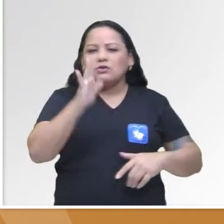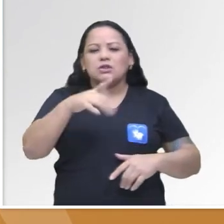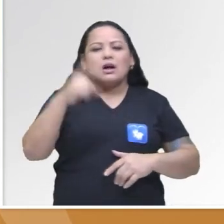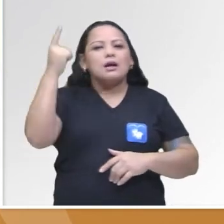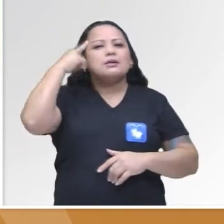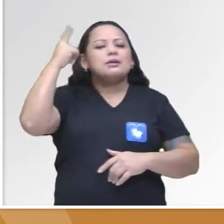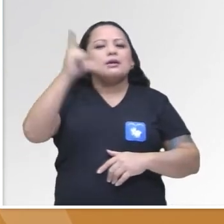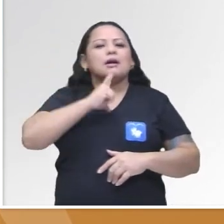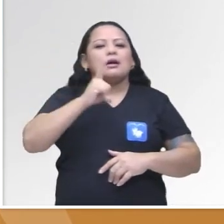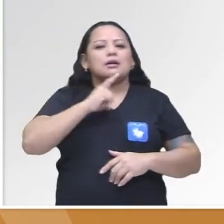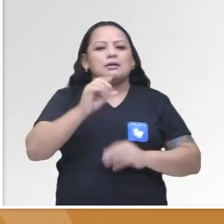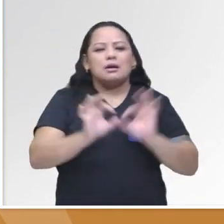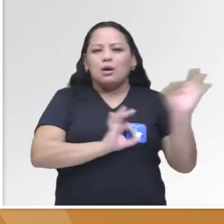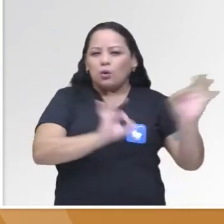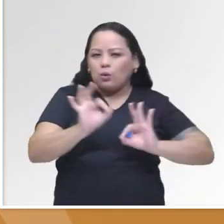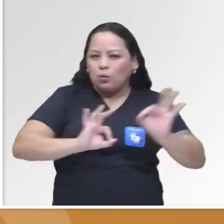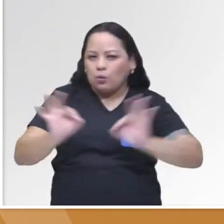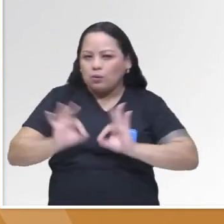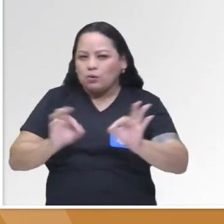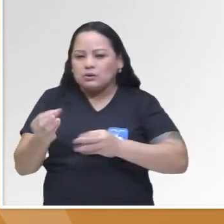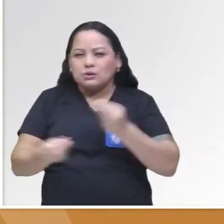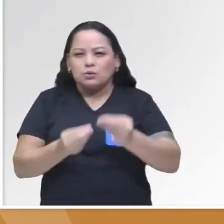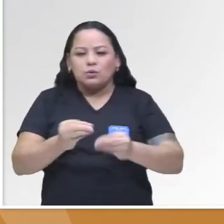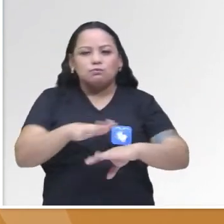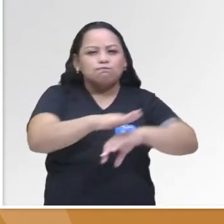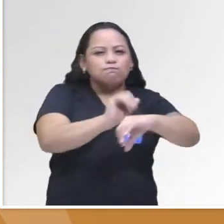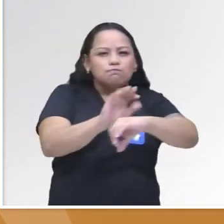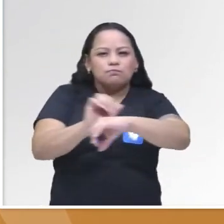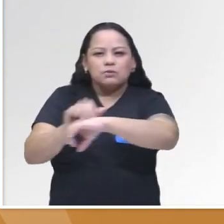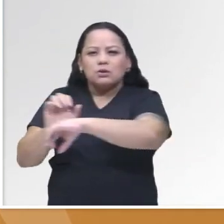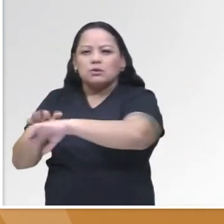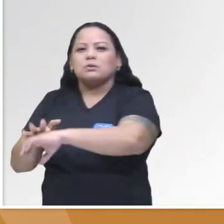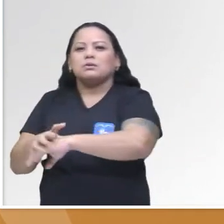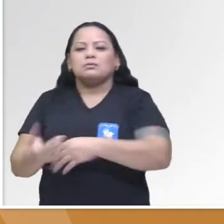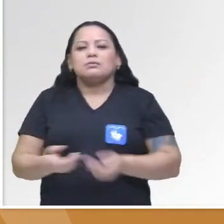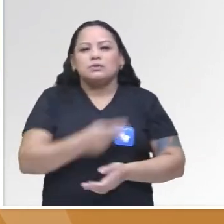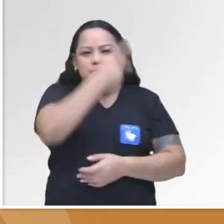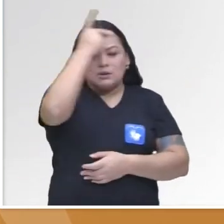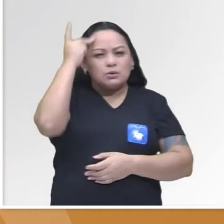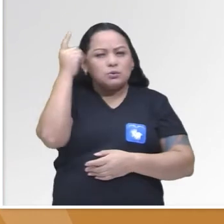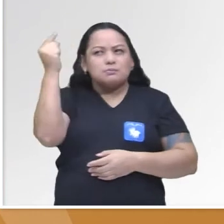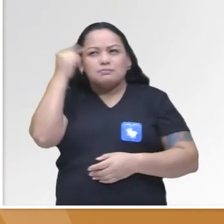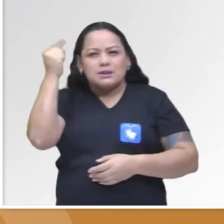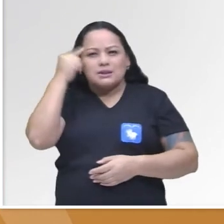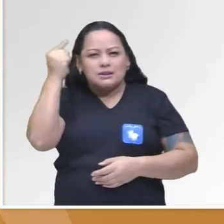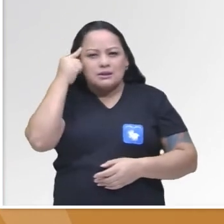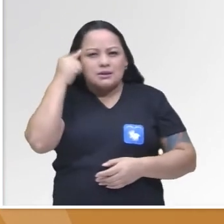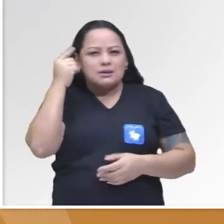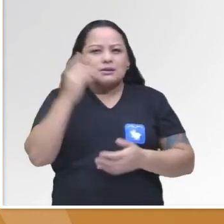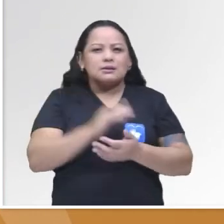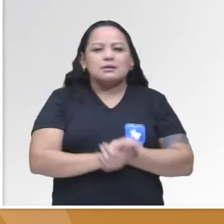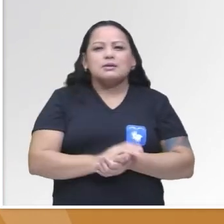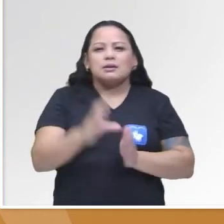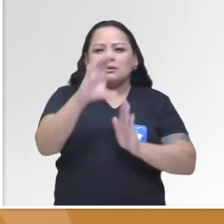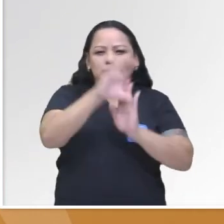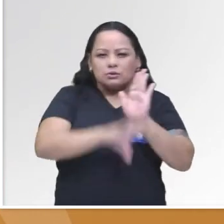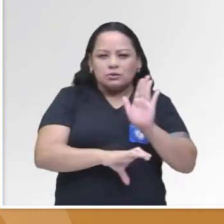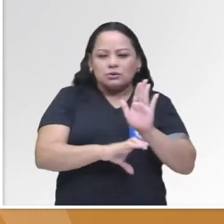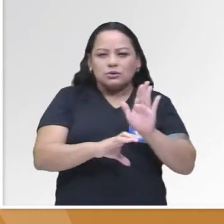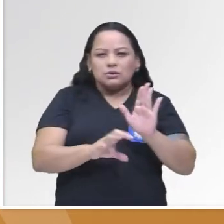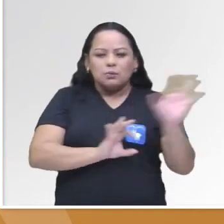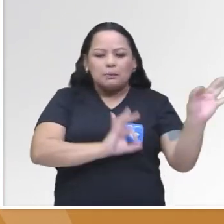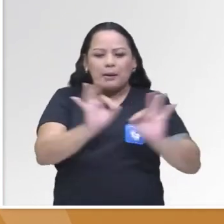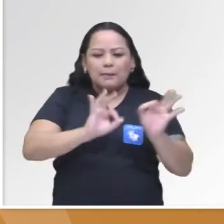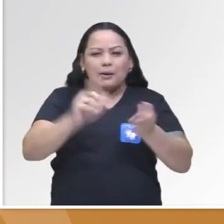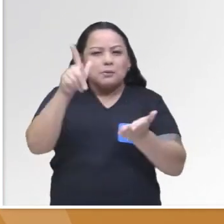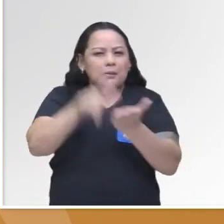assim, feito o que? O processo de convocação de pessoas para começar a pensar essa nova Constituição. Ela estava bonitinha no